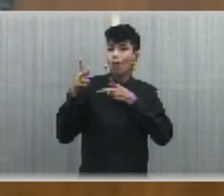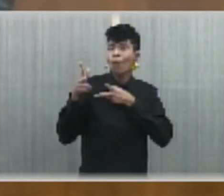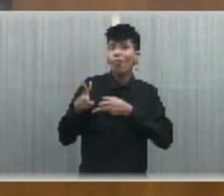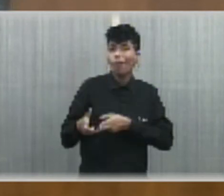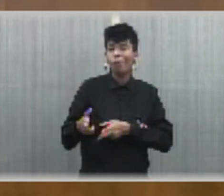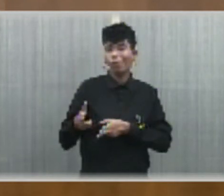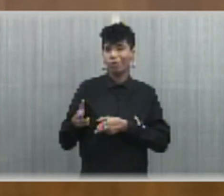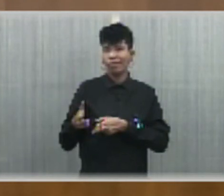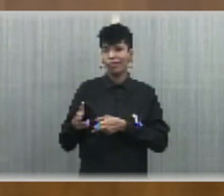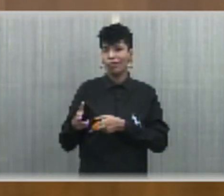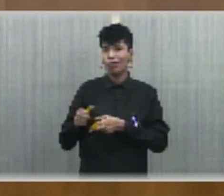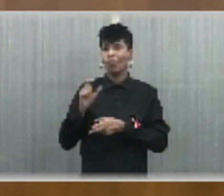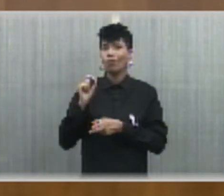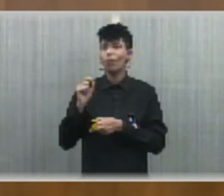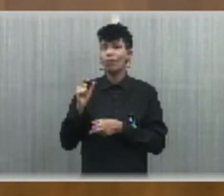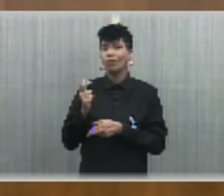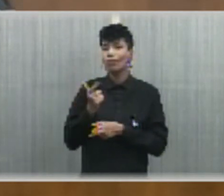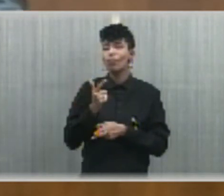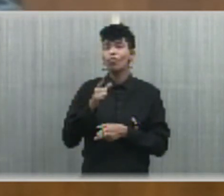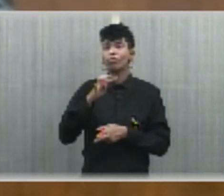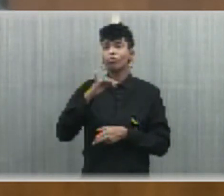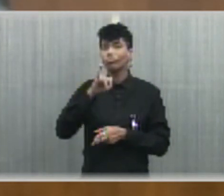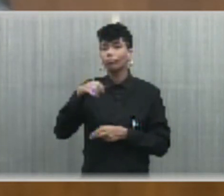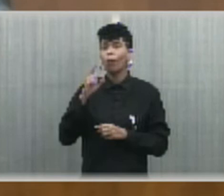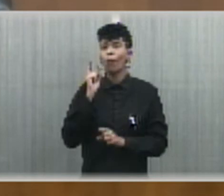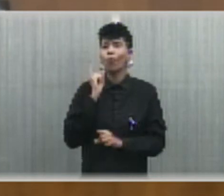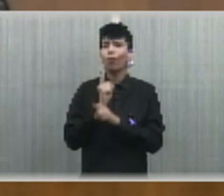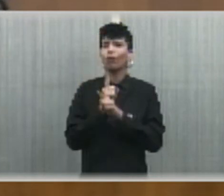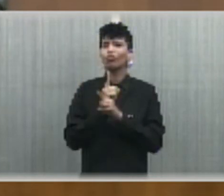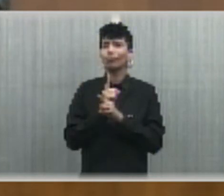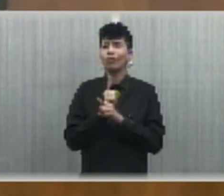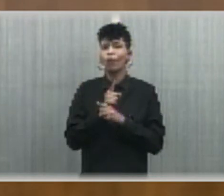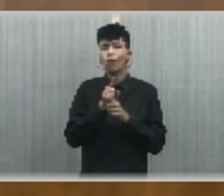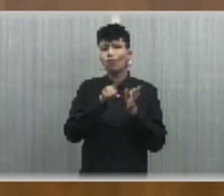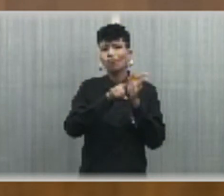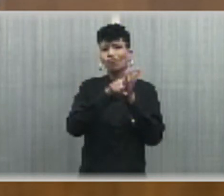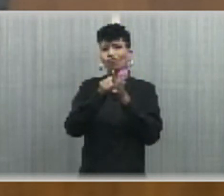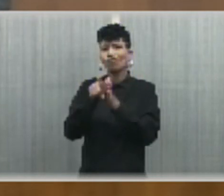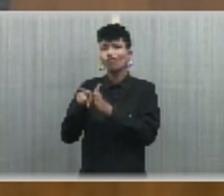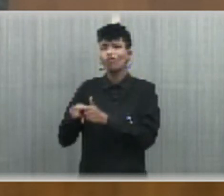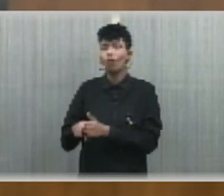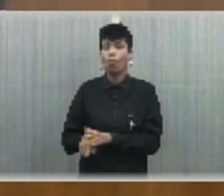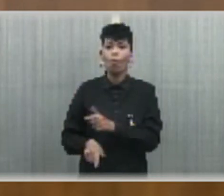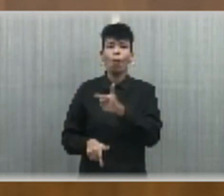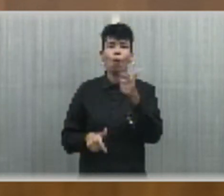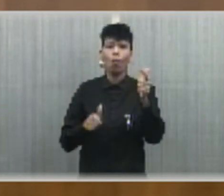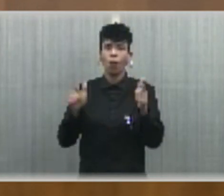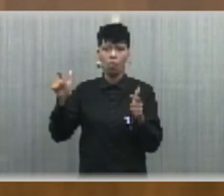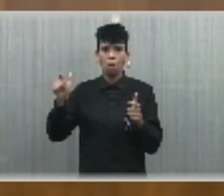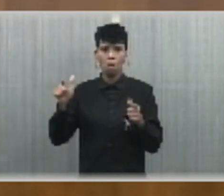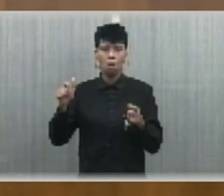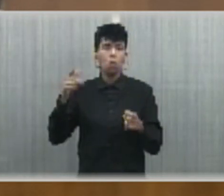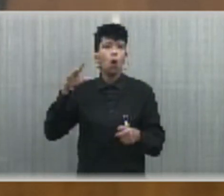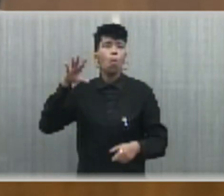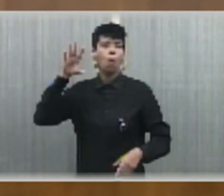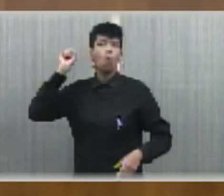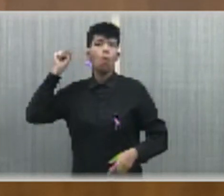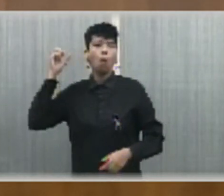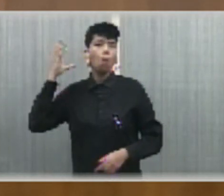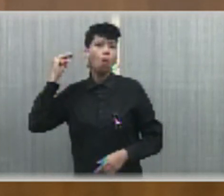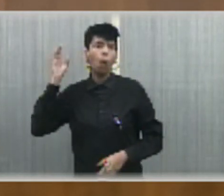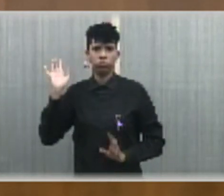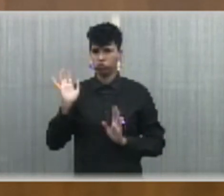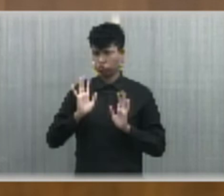reproduzindo os achados do Tribunal de Contas na sua inspeção in loco. Ele não ouviu dizer, ouviu falar. Ele foi